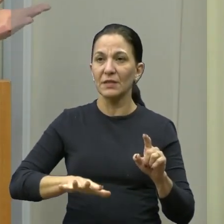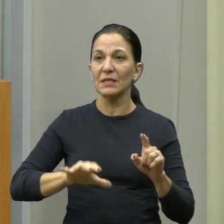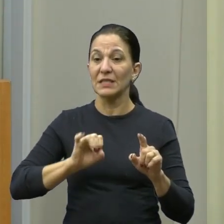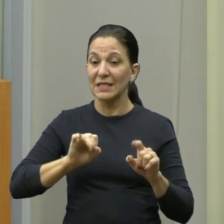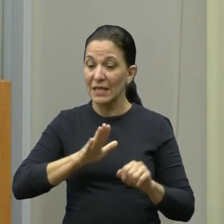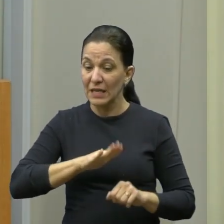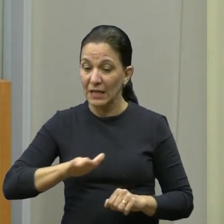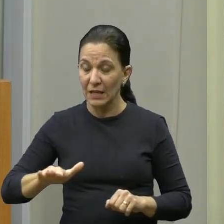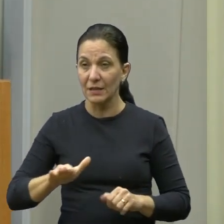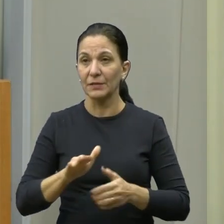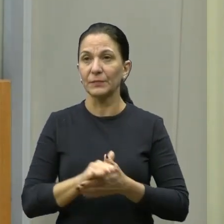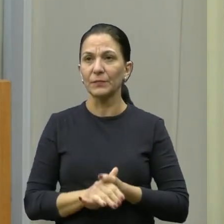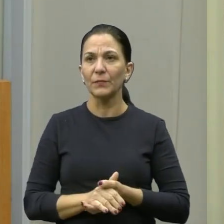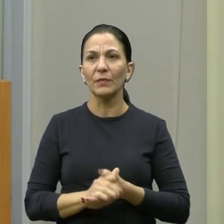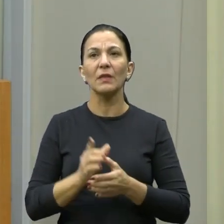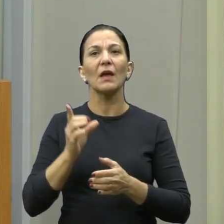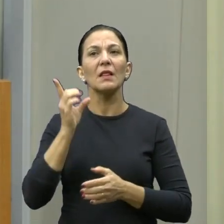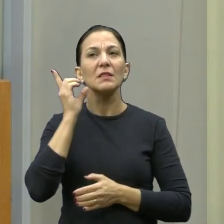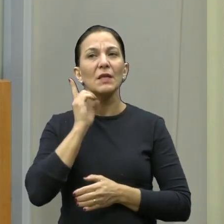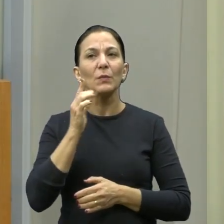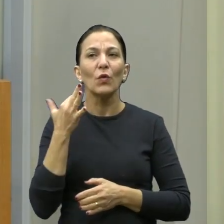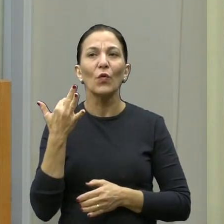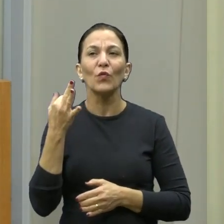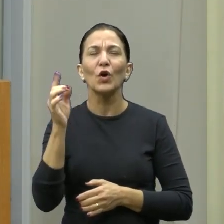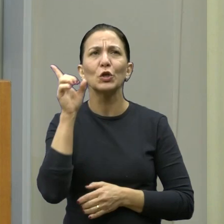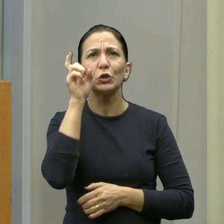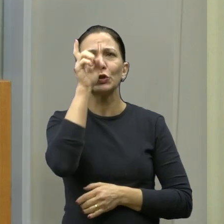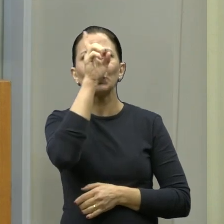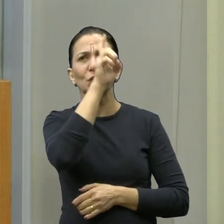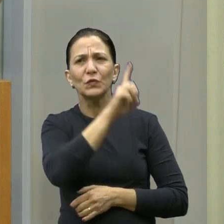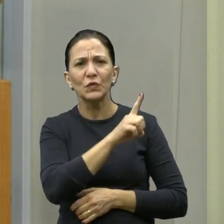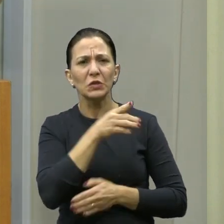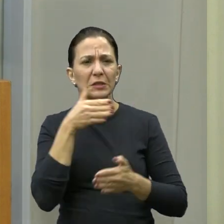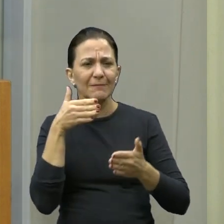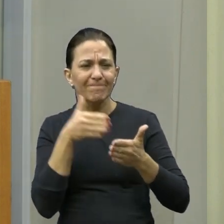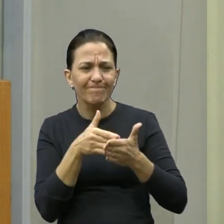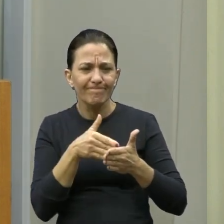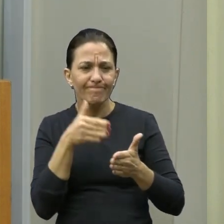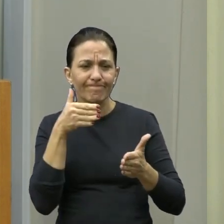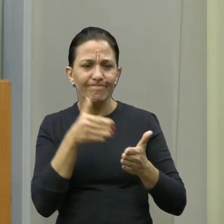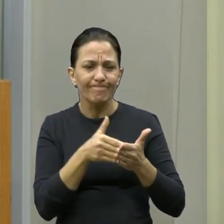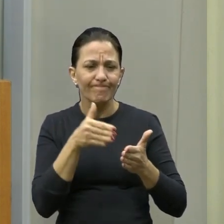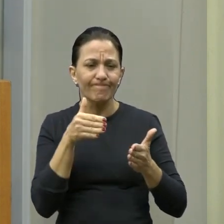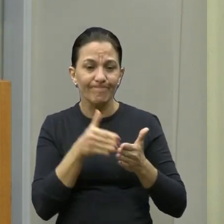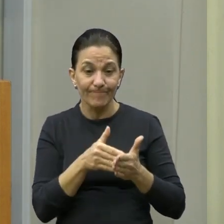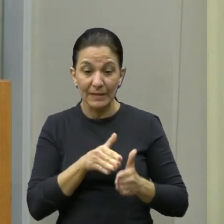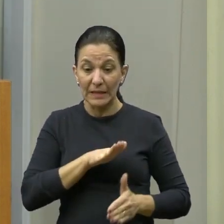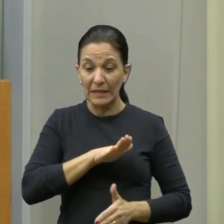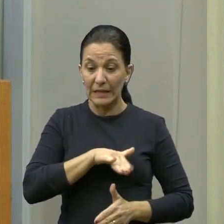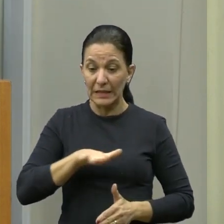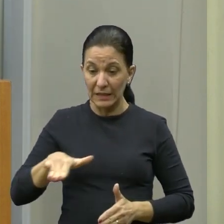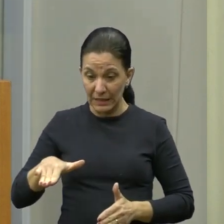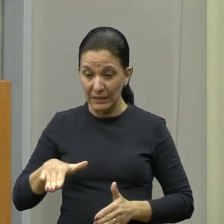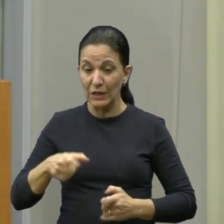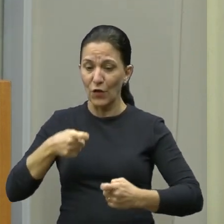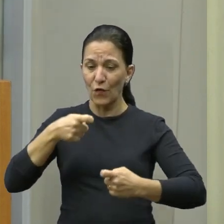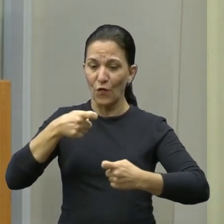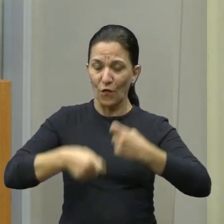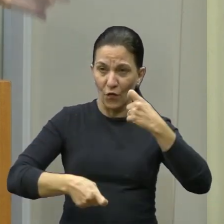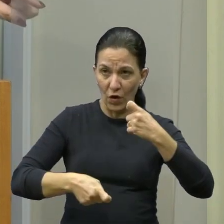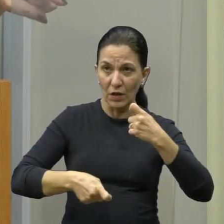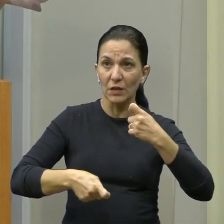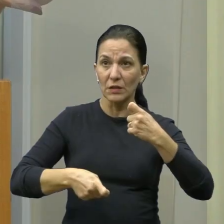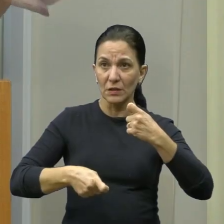deputados federais querem tornar difícil e inacessível que uma criança abusada